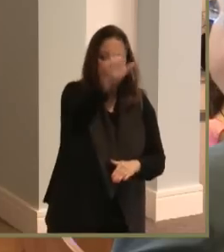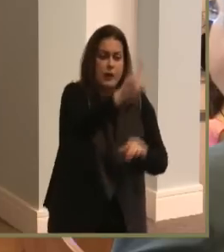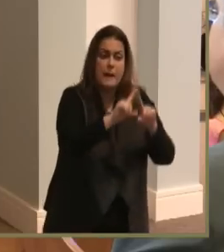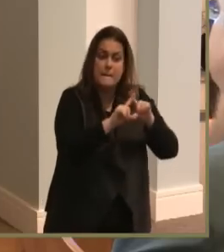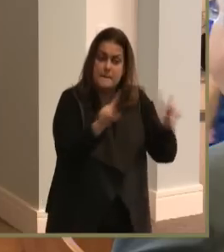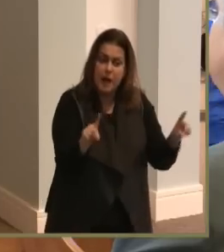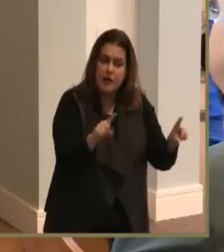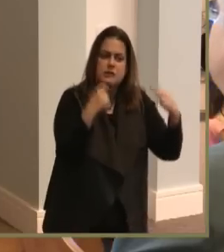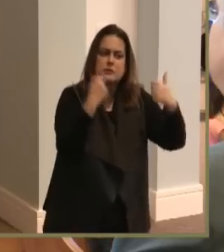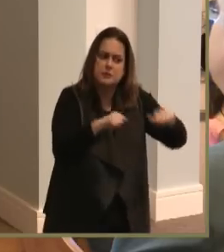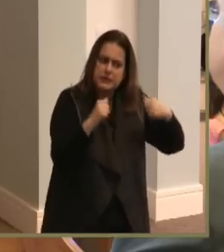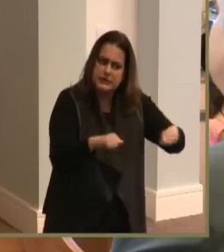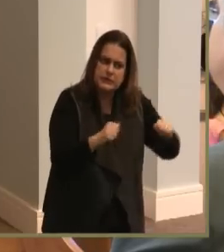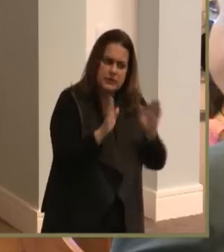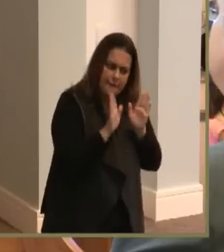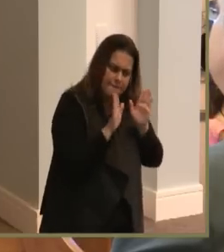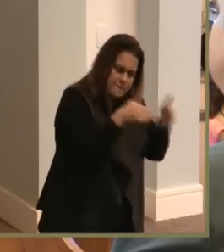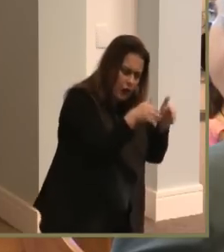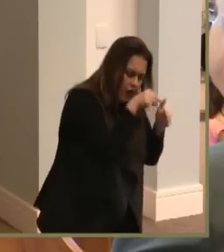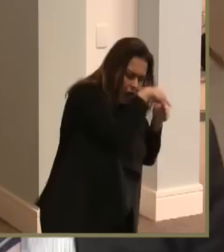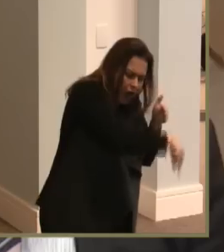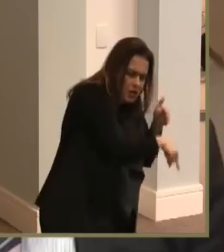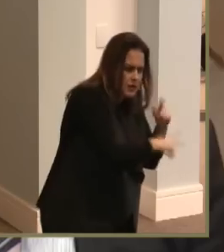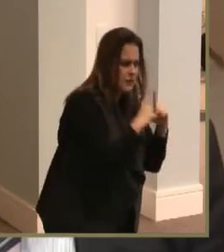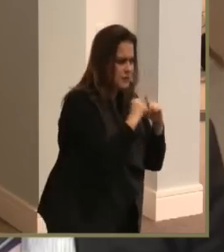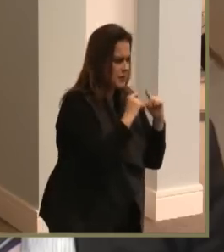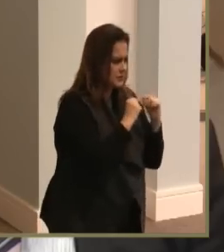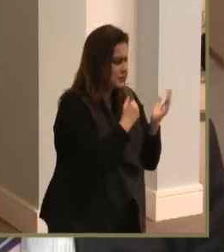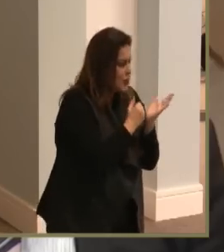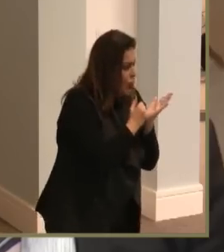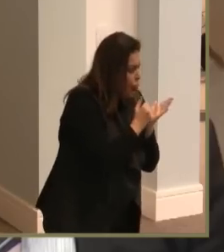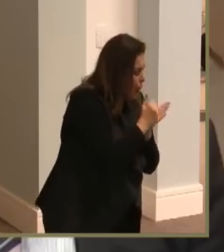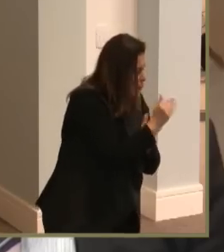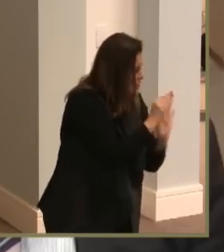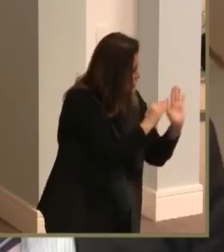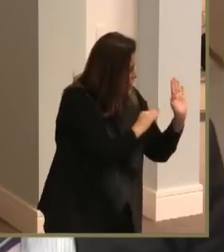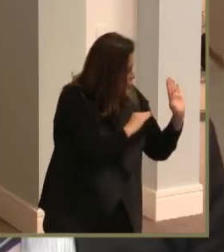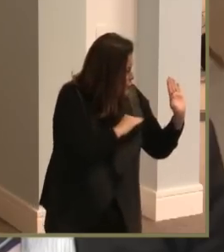deixar de pensar e de refletir que é aqui que começam todas as coisas.